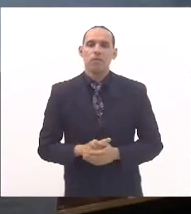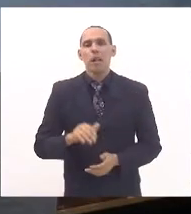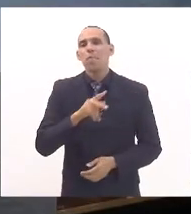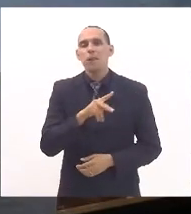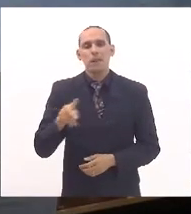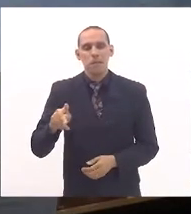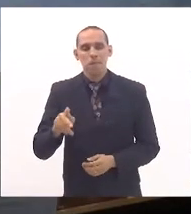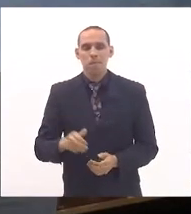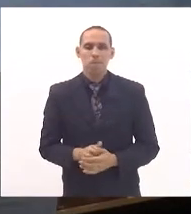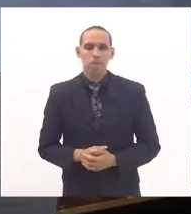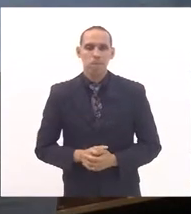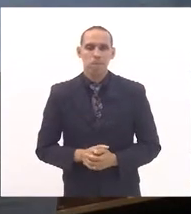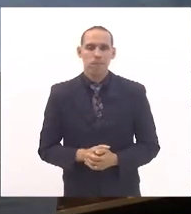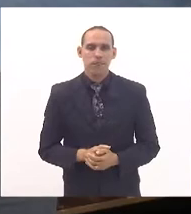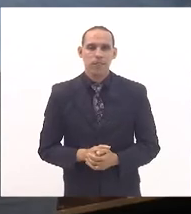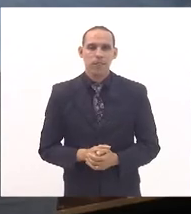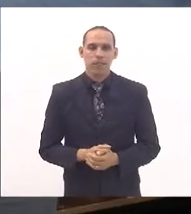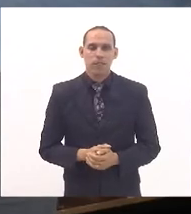Presidente.